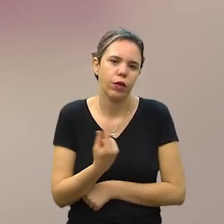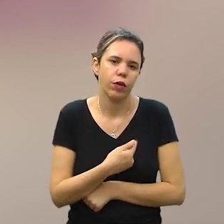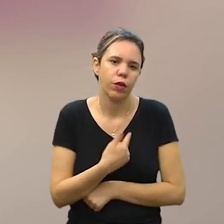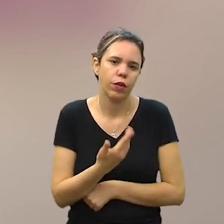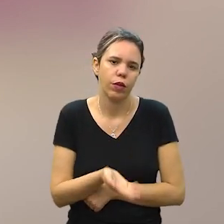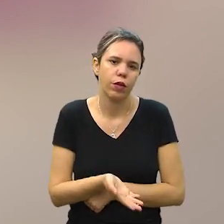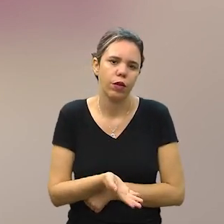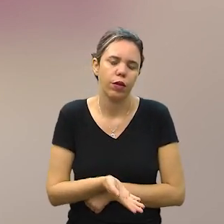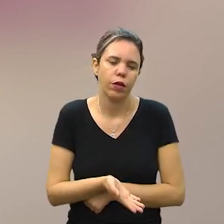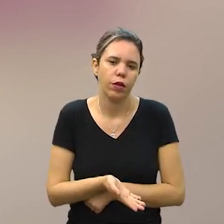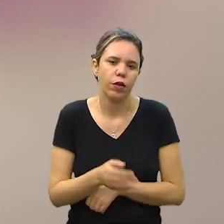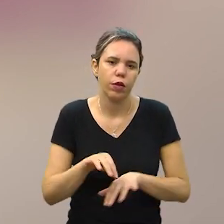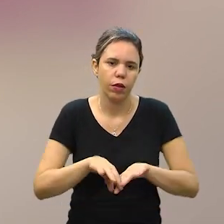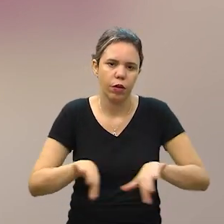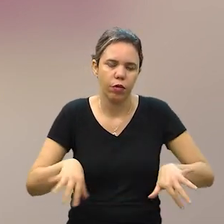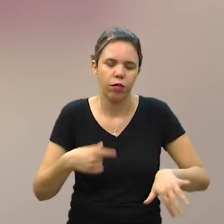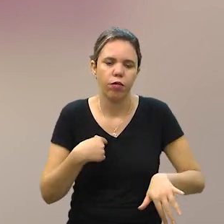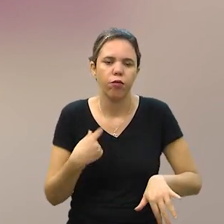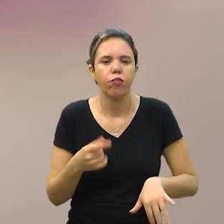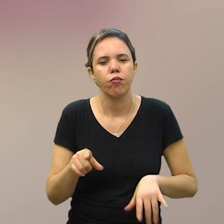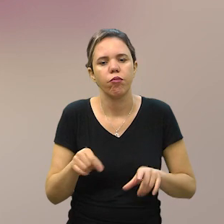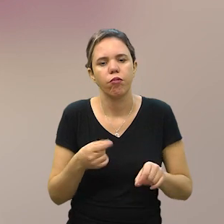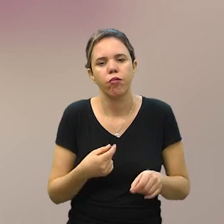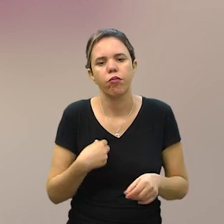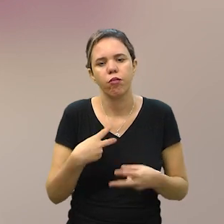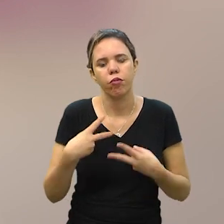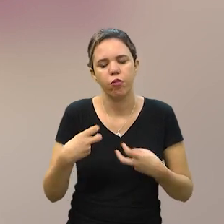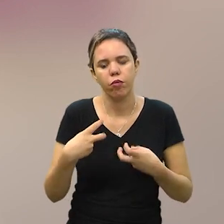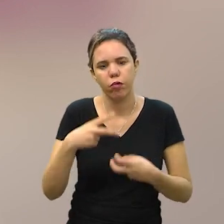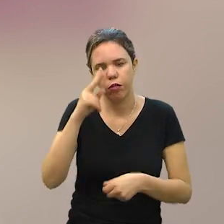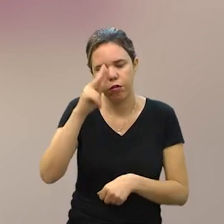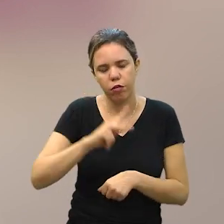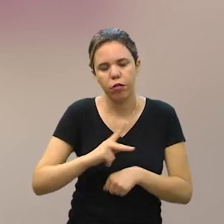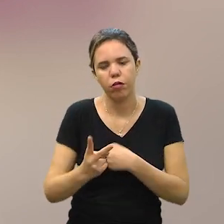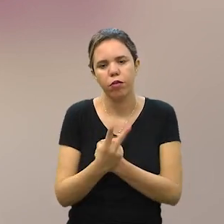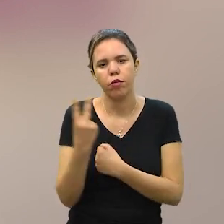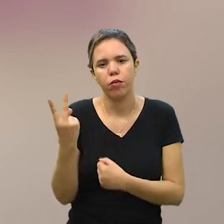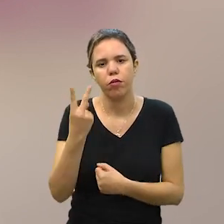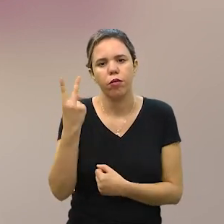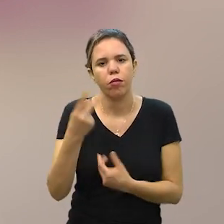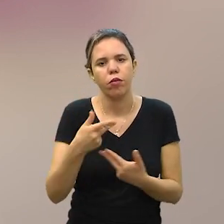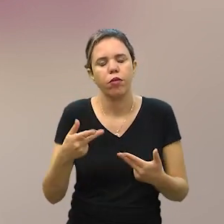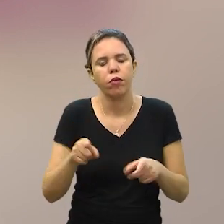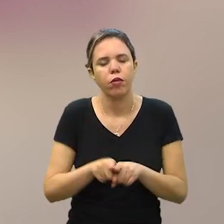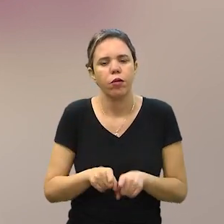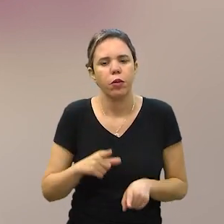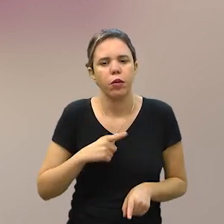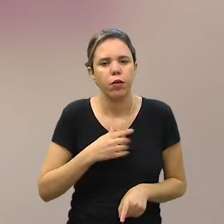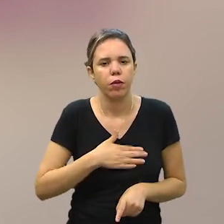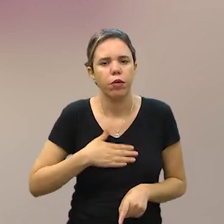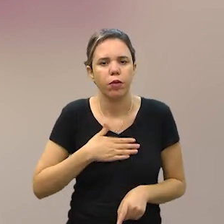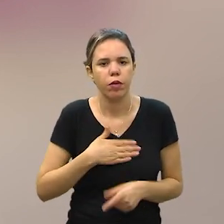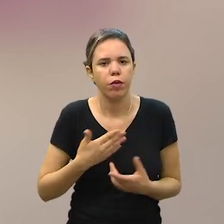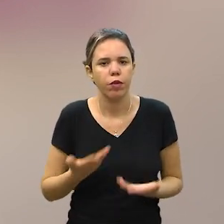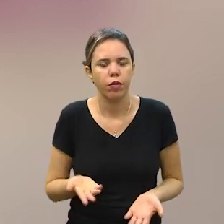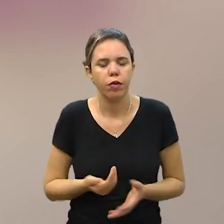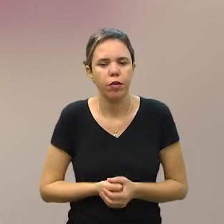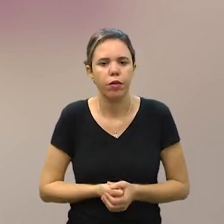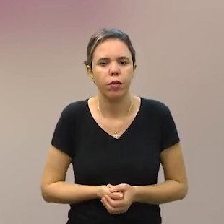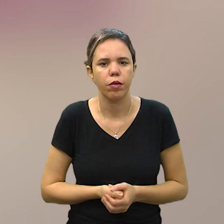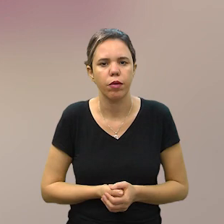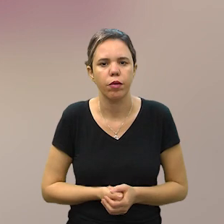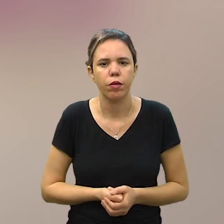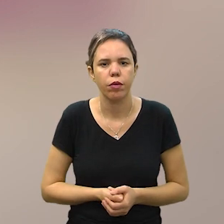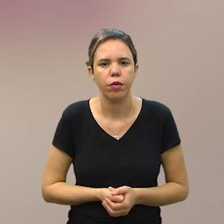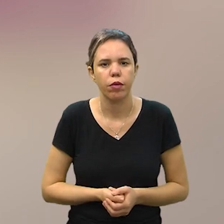que a gente separe um tempo para olhar para a gente valorizar as coisas que a gente gosta,